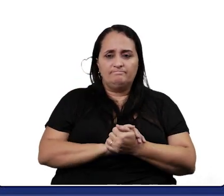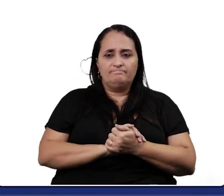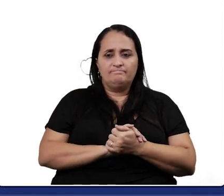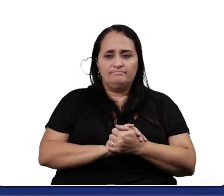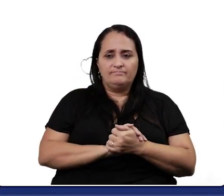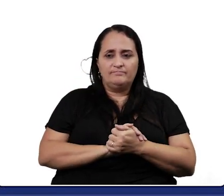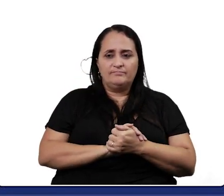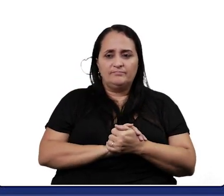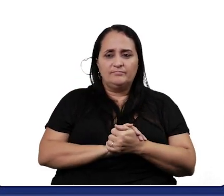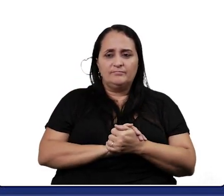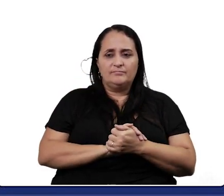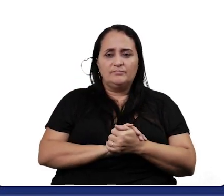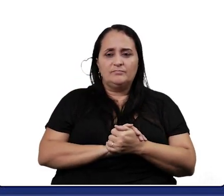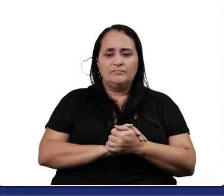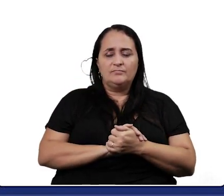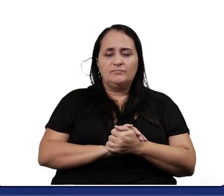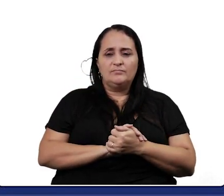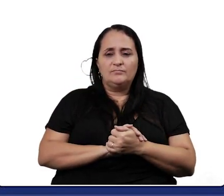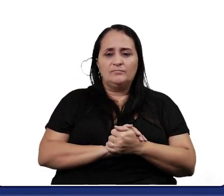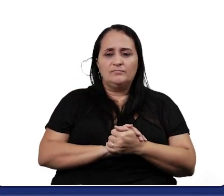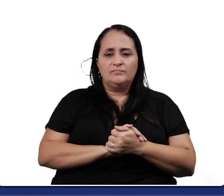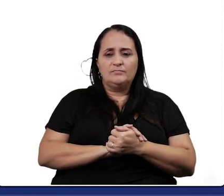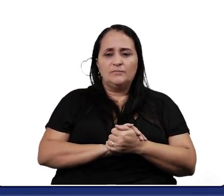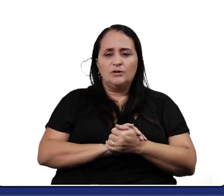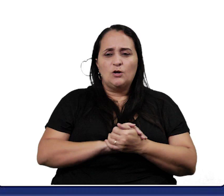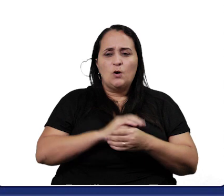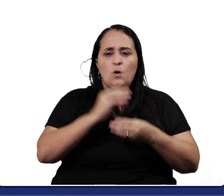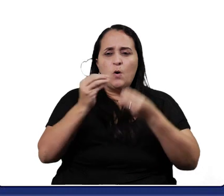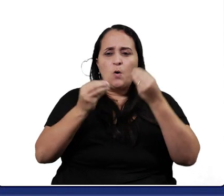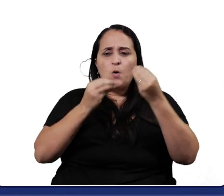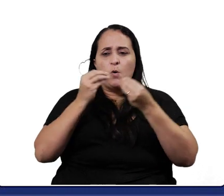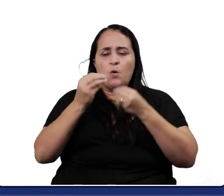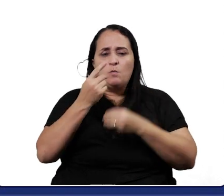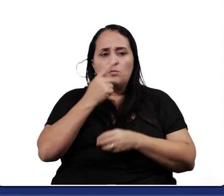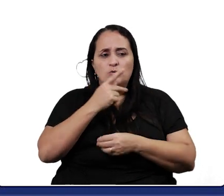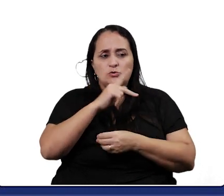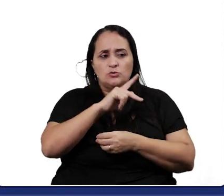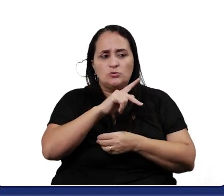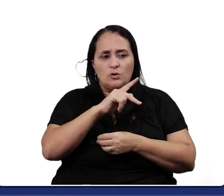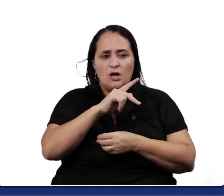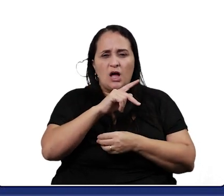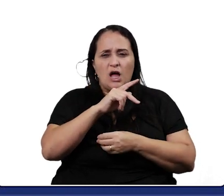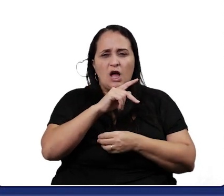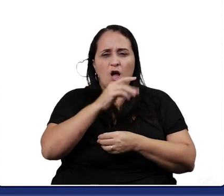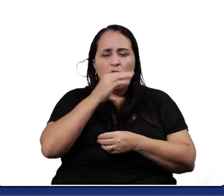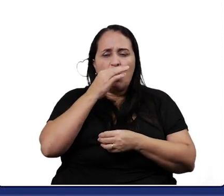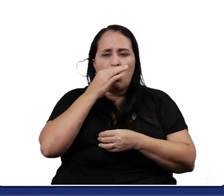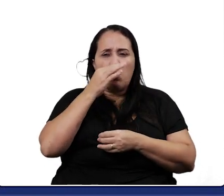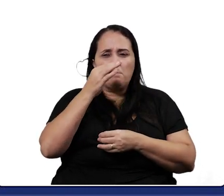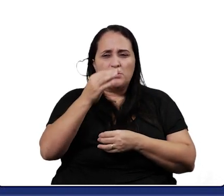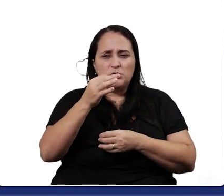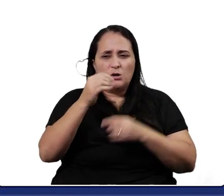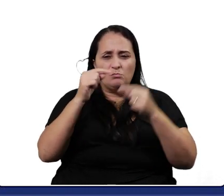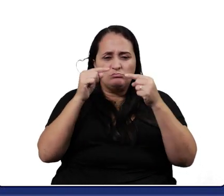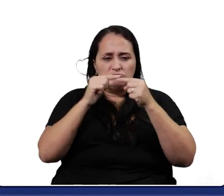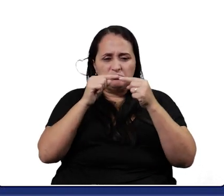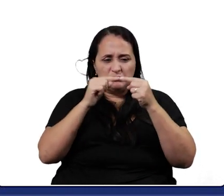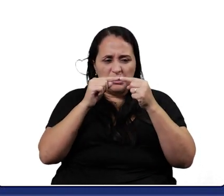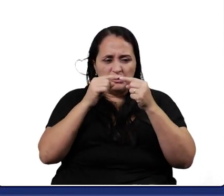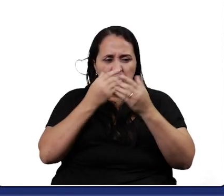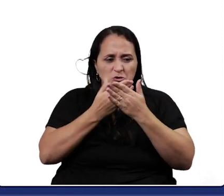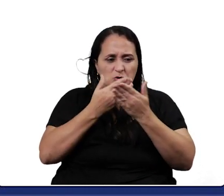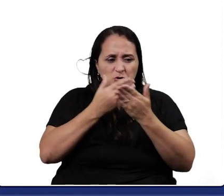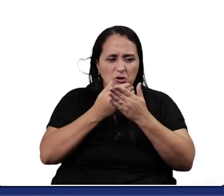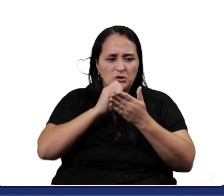preciosa, comentar sua opinião sobre a atitude do jogador, narrar uma situação onde se